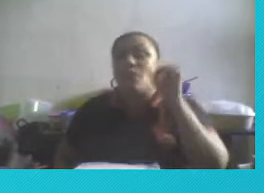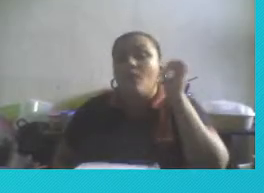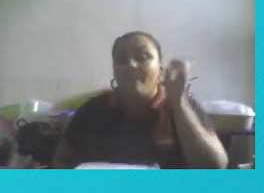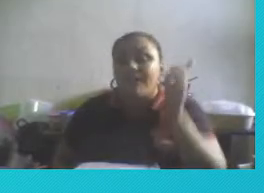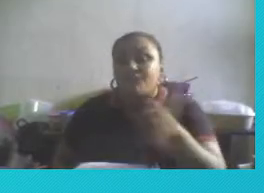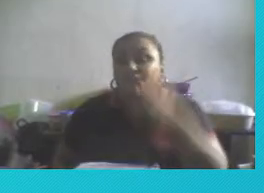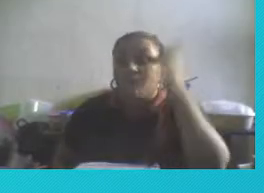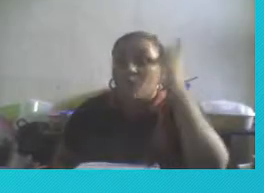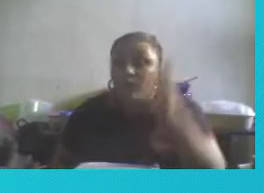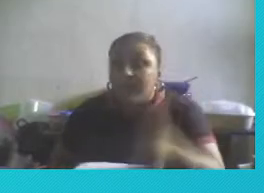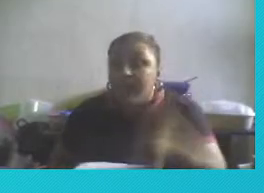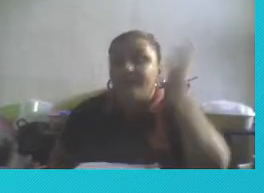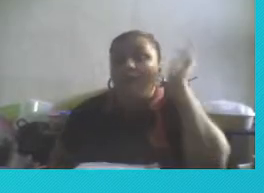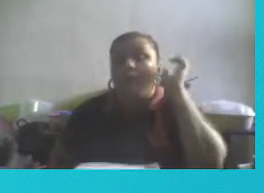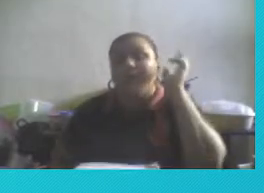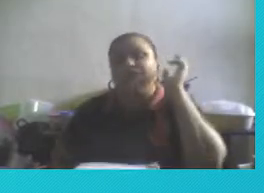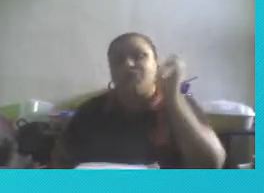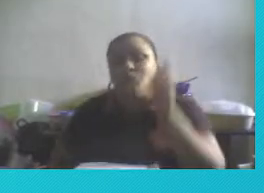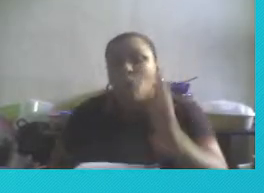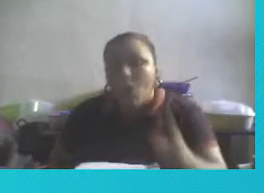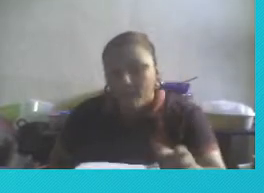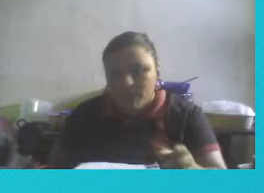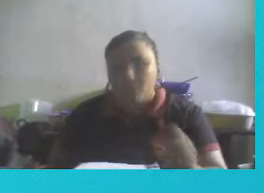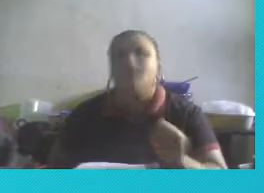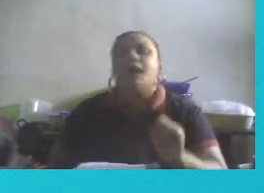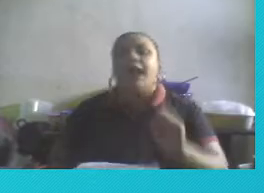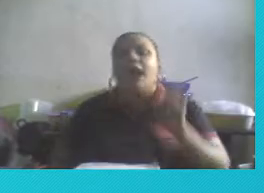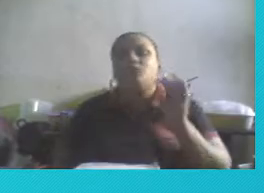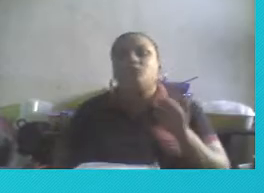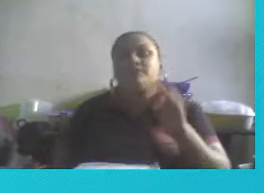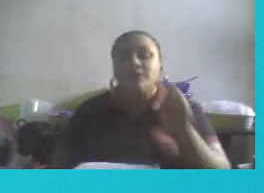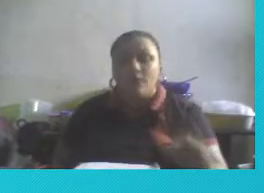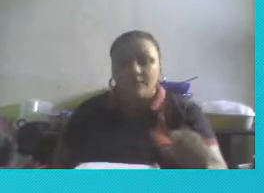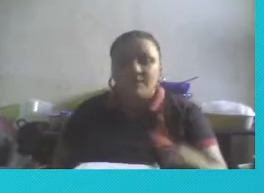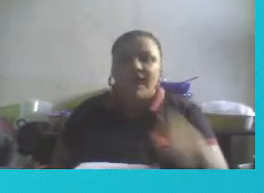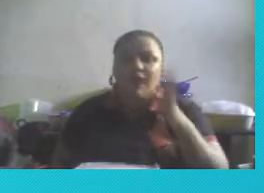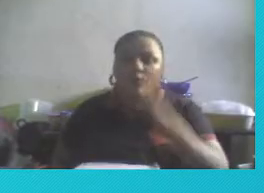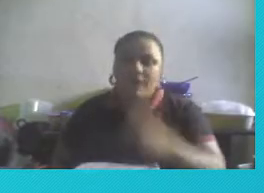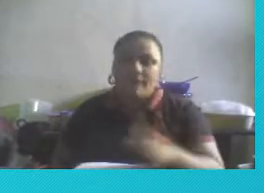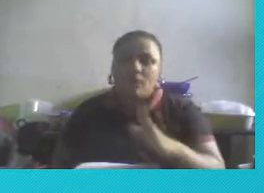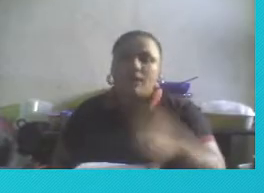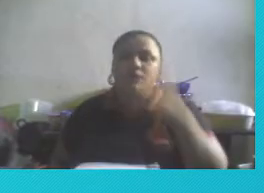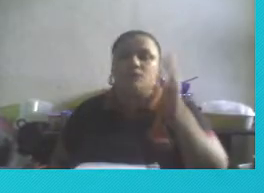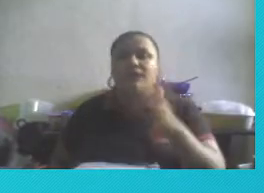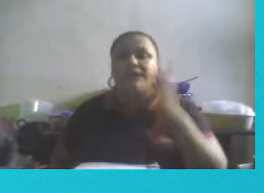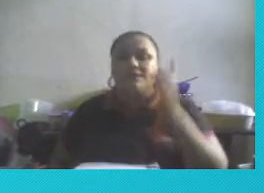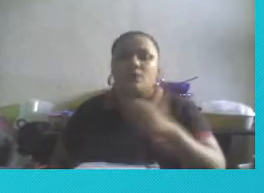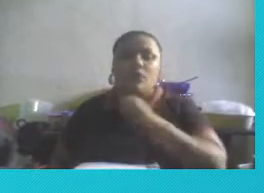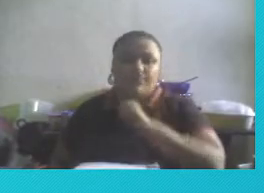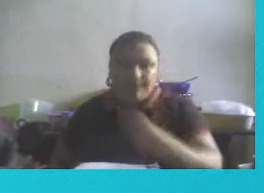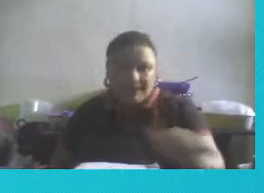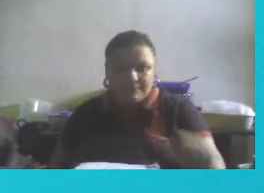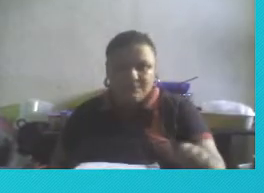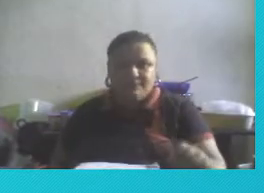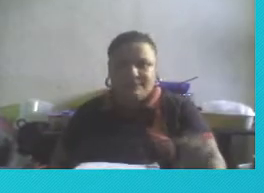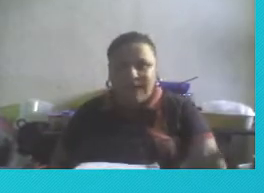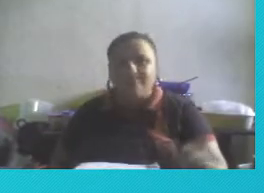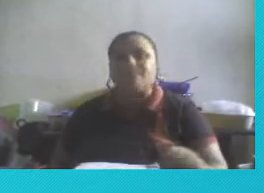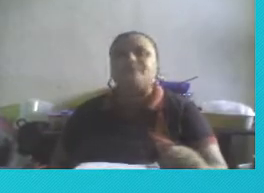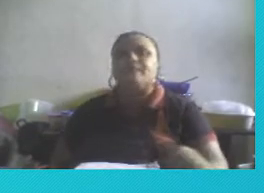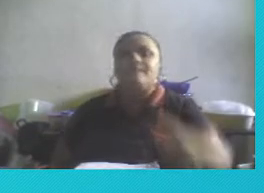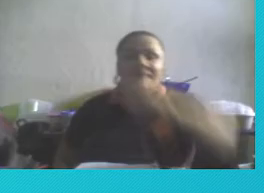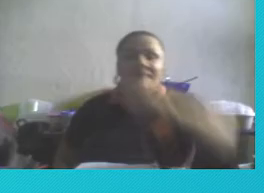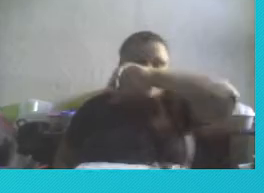não compartilhe colher, não compartilhe copo. Ao tossir ou espirrar, cubra a boca e o nariz com o antebraço,